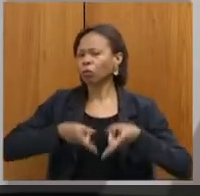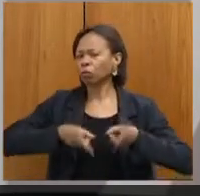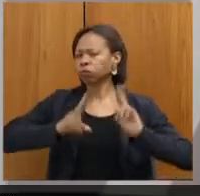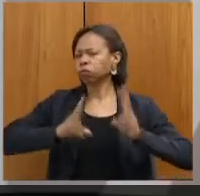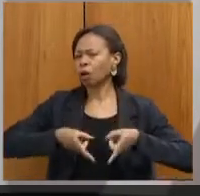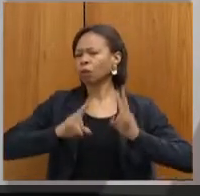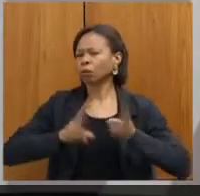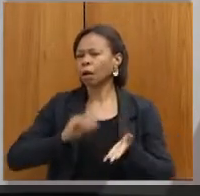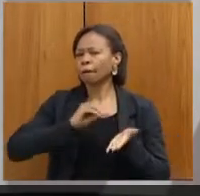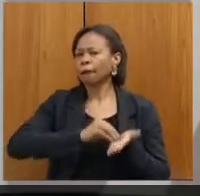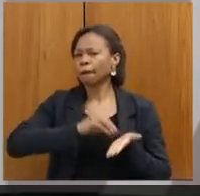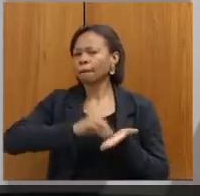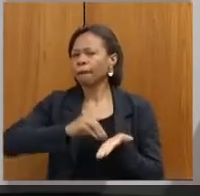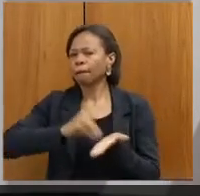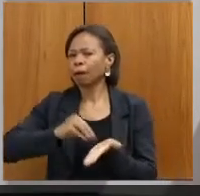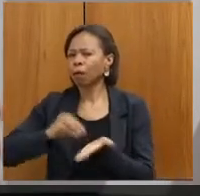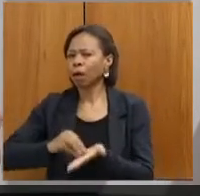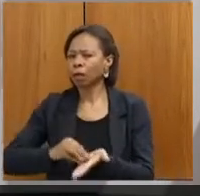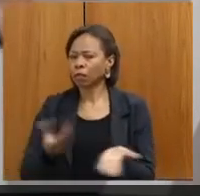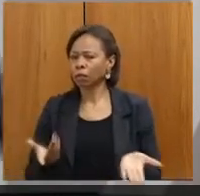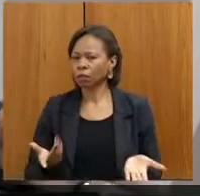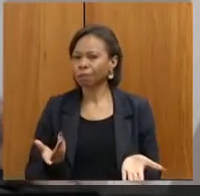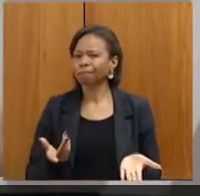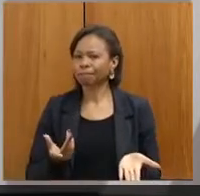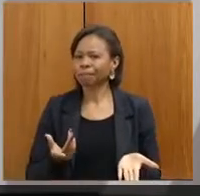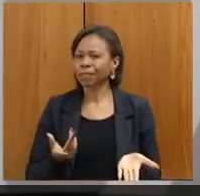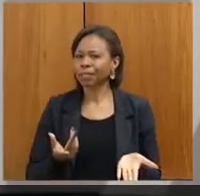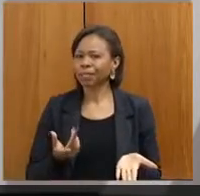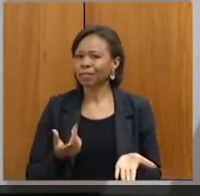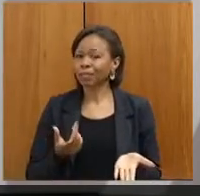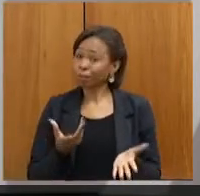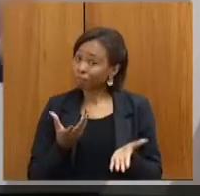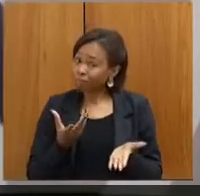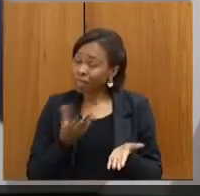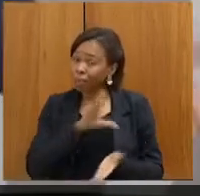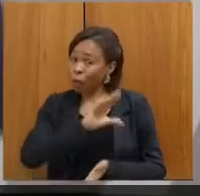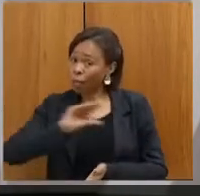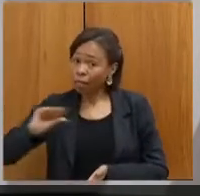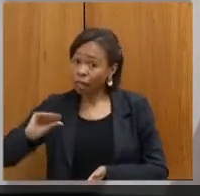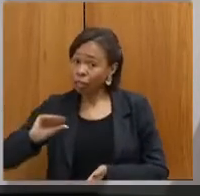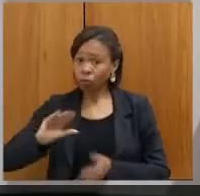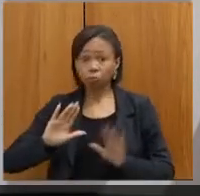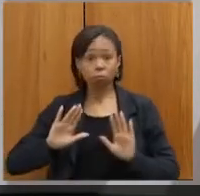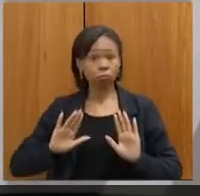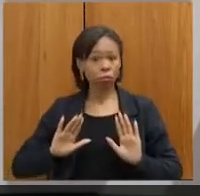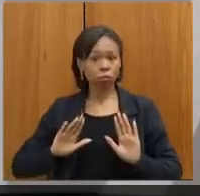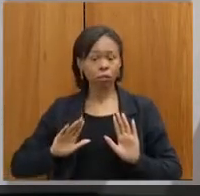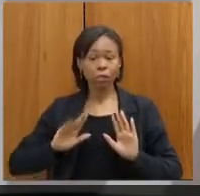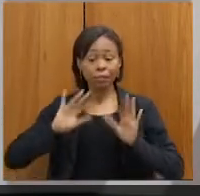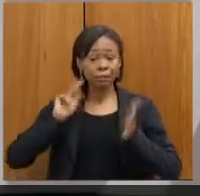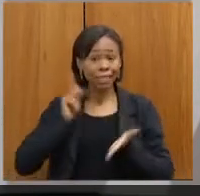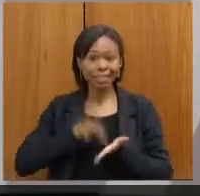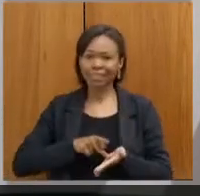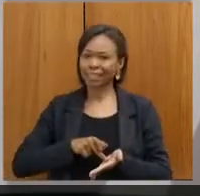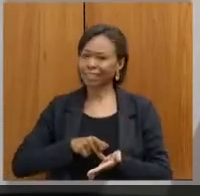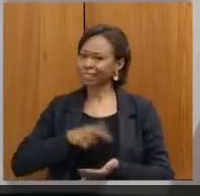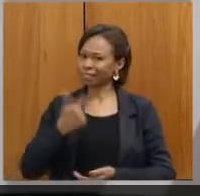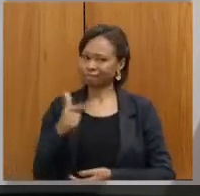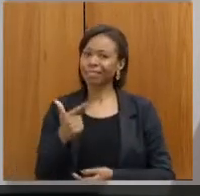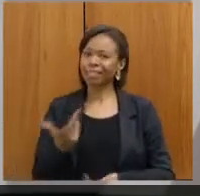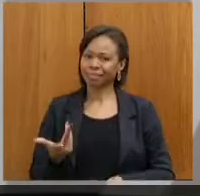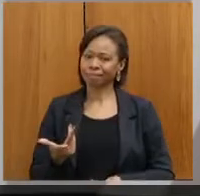do Déficit fiscal que na prática não existe no nível o estado tenta criar então